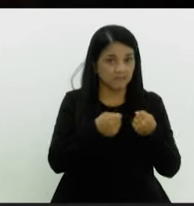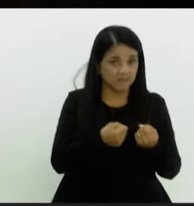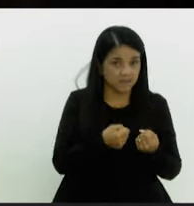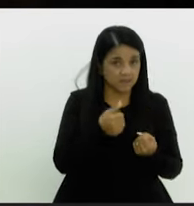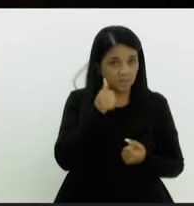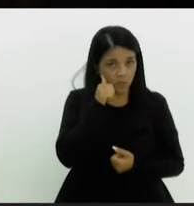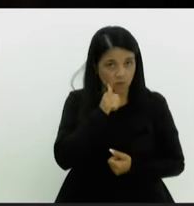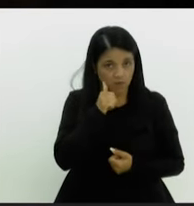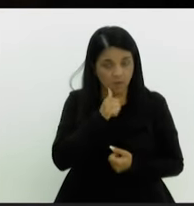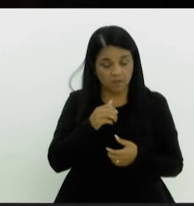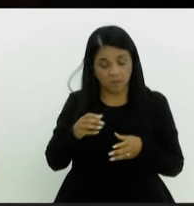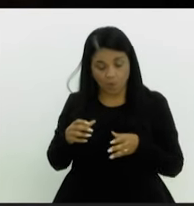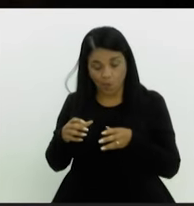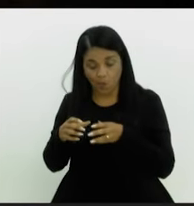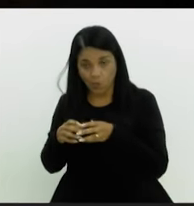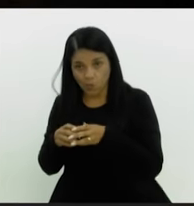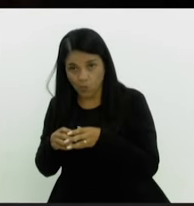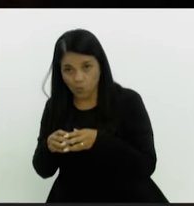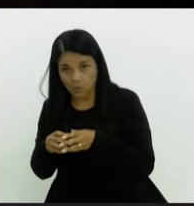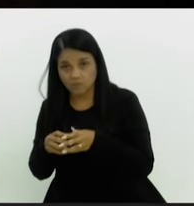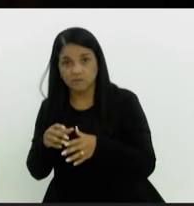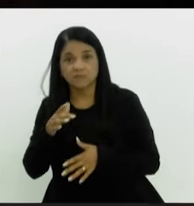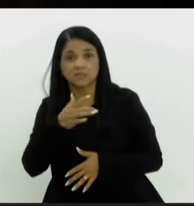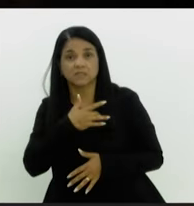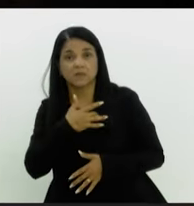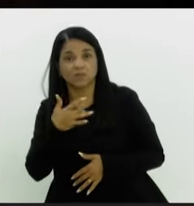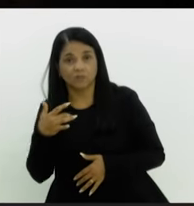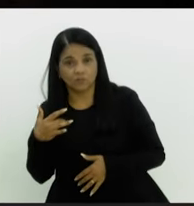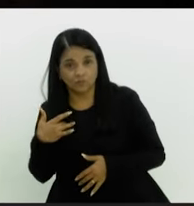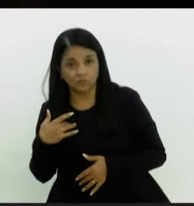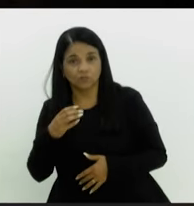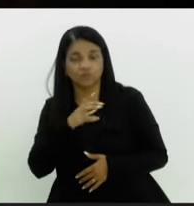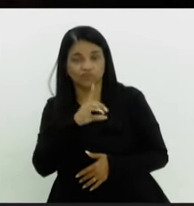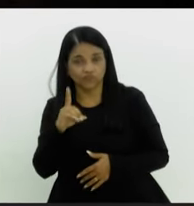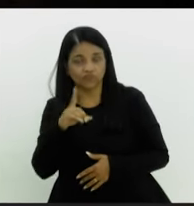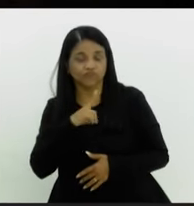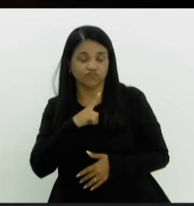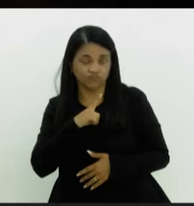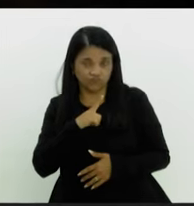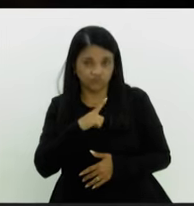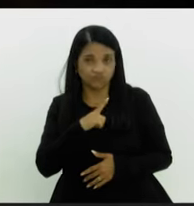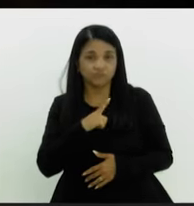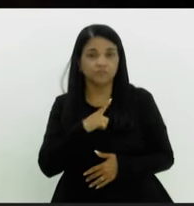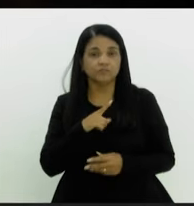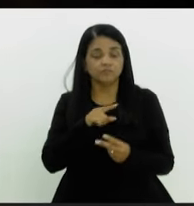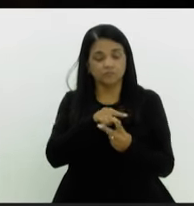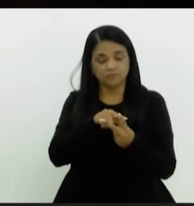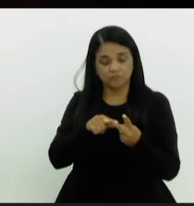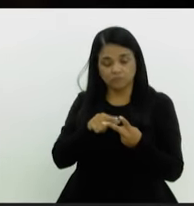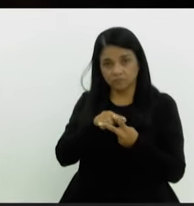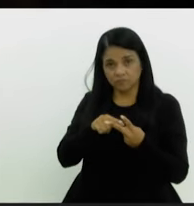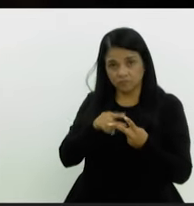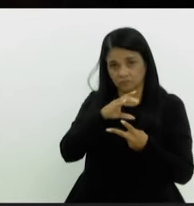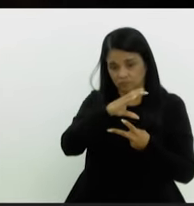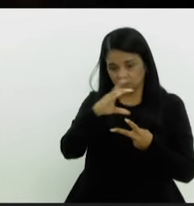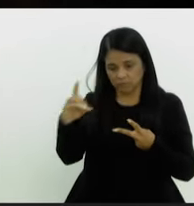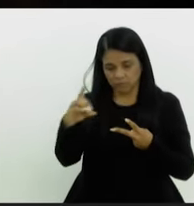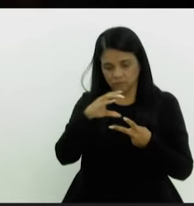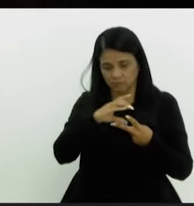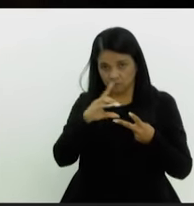e e nós temos uma coordenação de saúde eh e e e ambas as coordenações